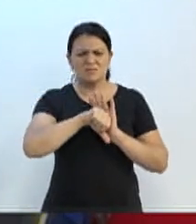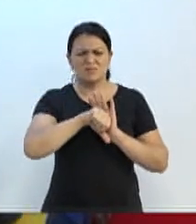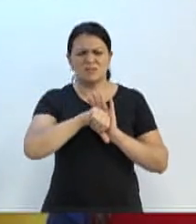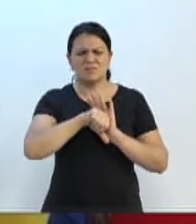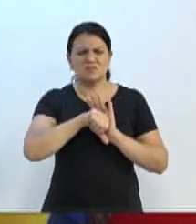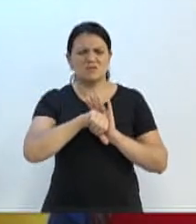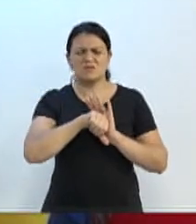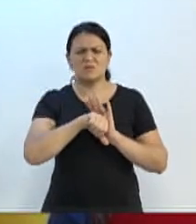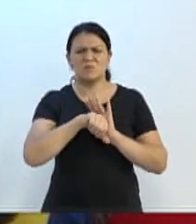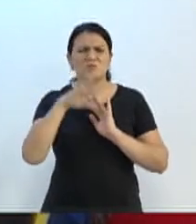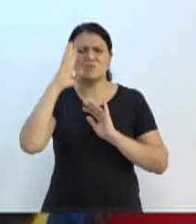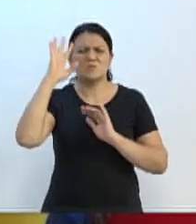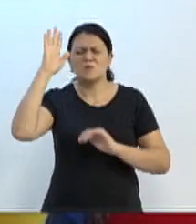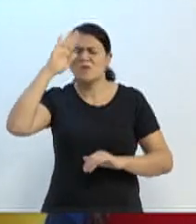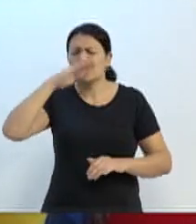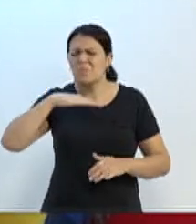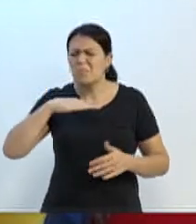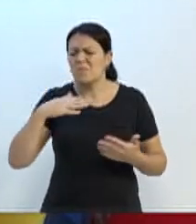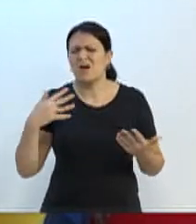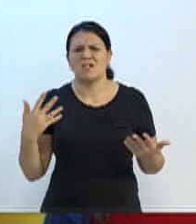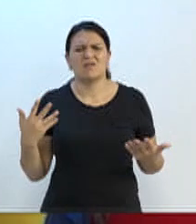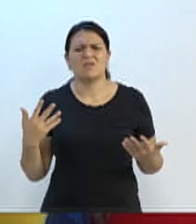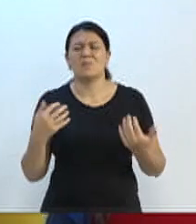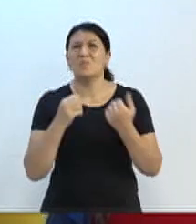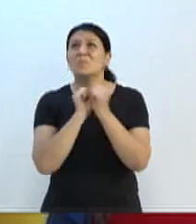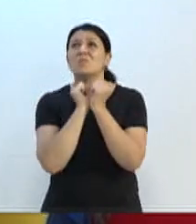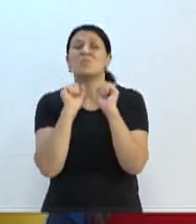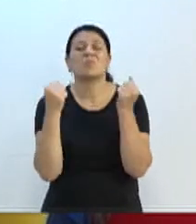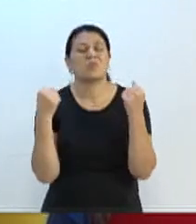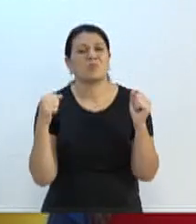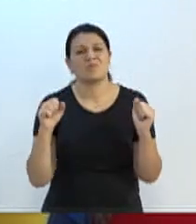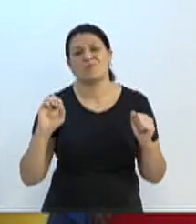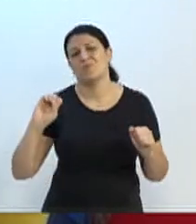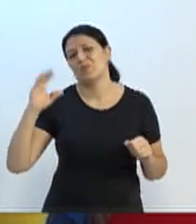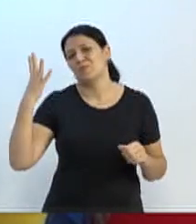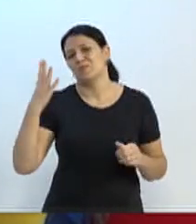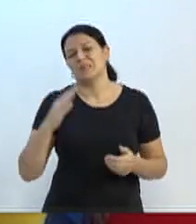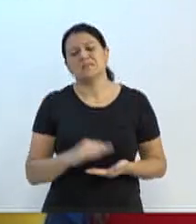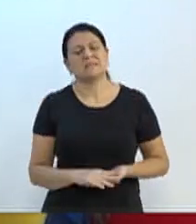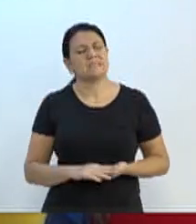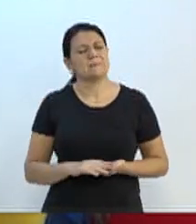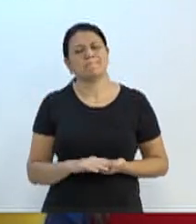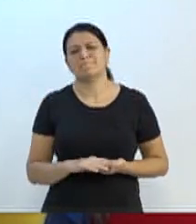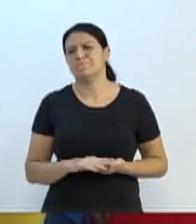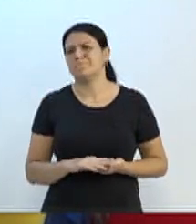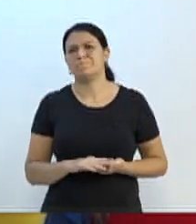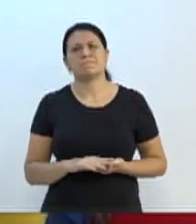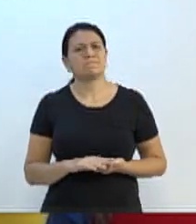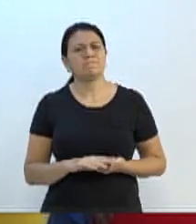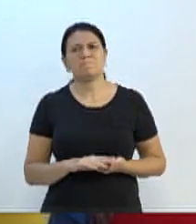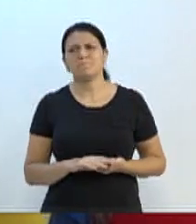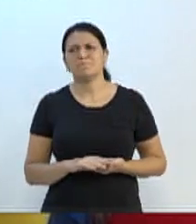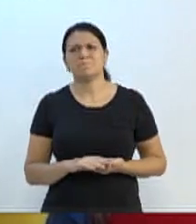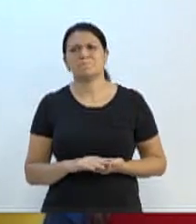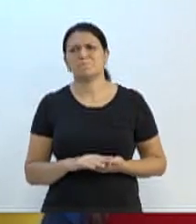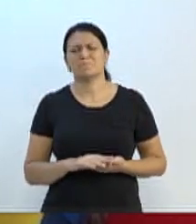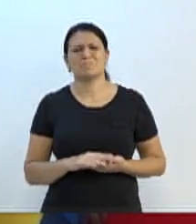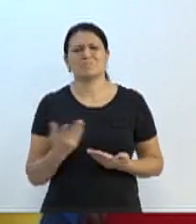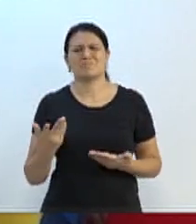é possível que isso esteja acontecendo. Essa ameaça esteja, batendo na